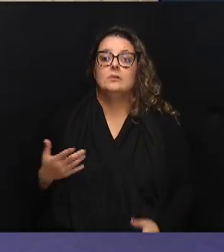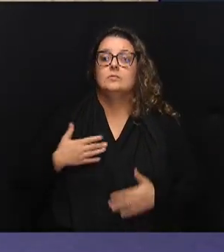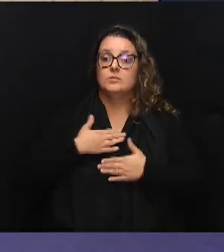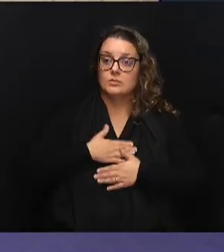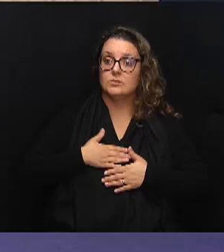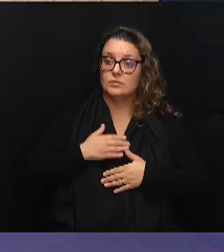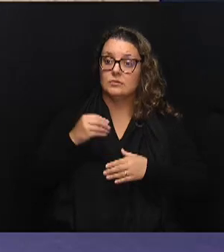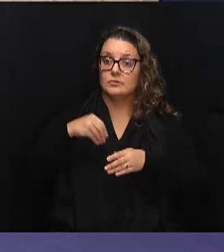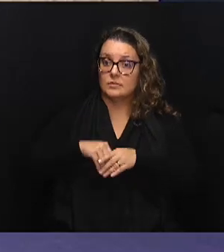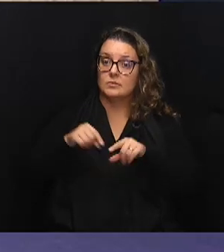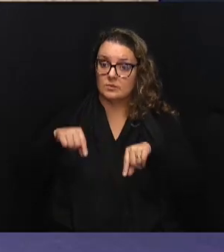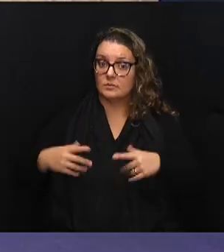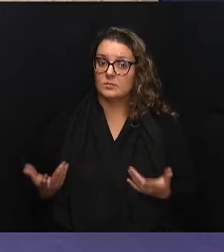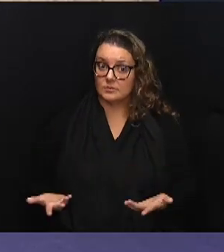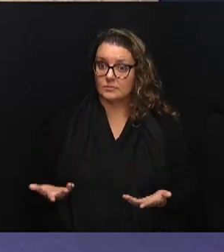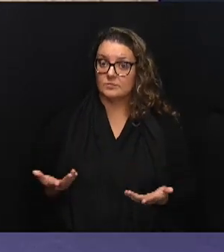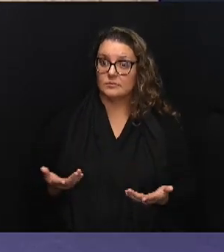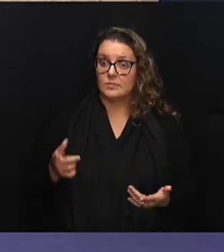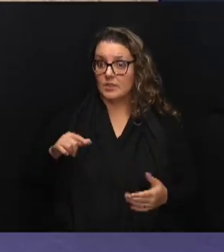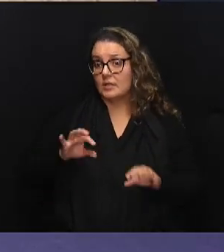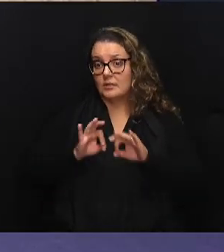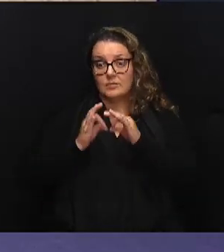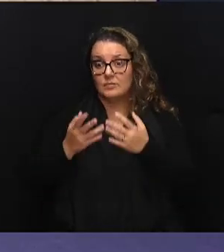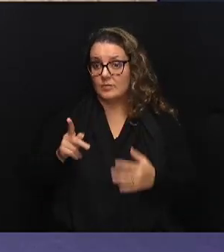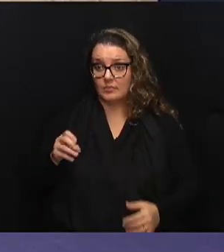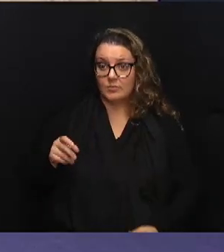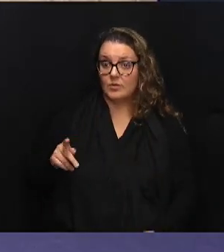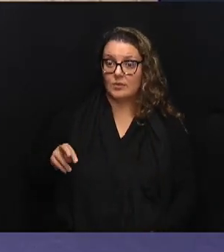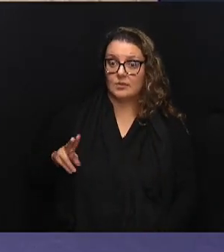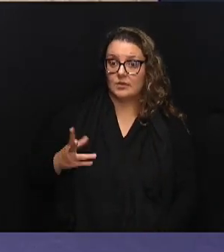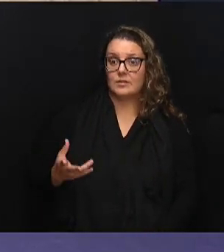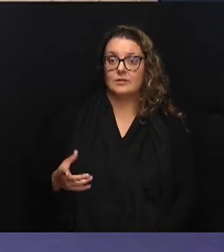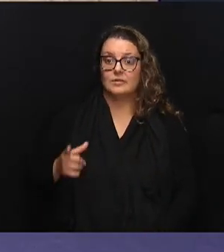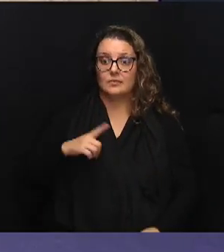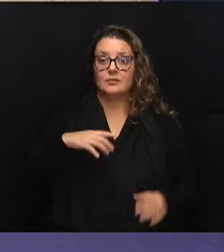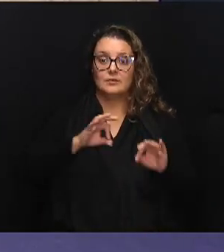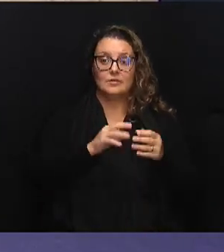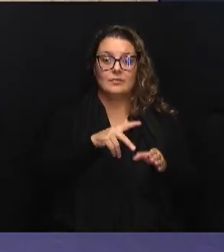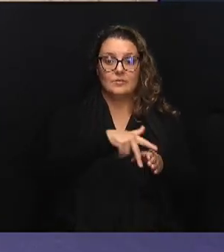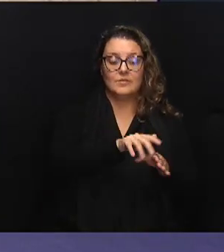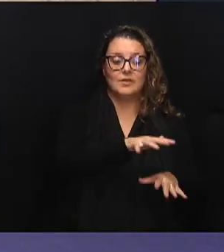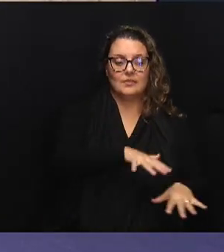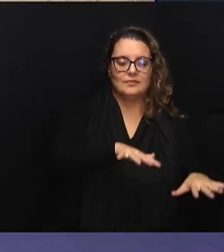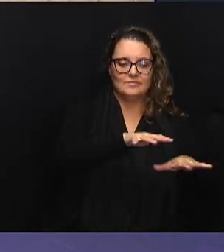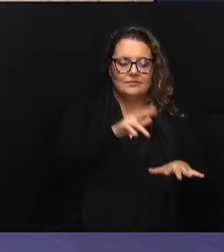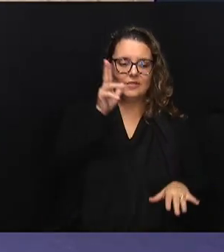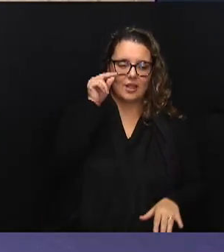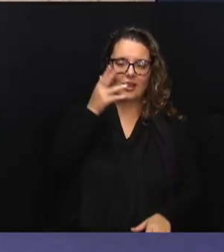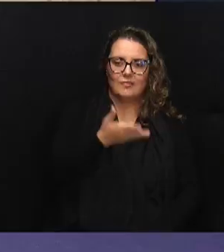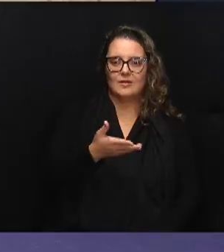estarem aqui. E acabou virando uma família do poker. Do jeito que eu tenho a família do cavalo, eu consegui uma família do poker